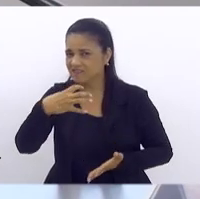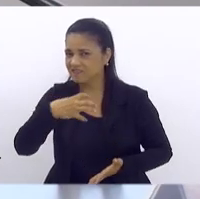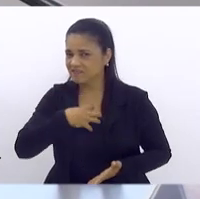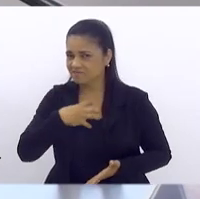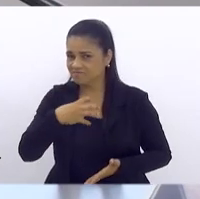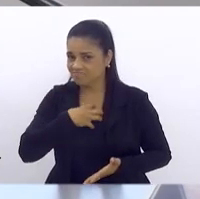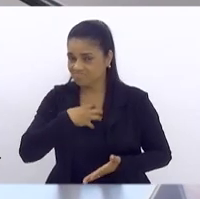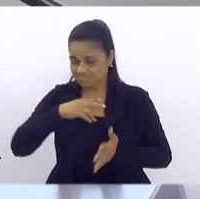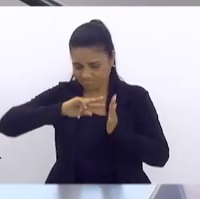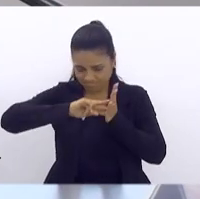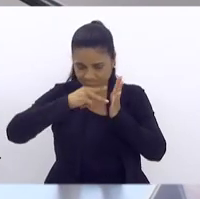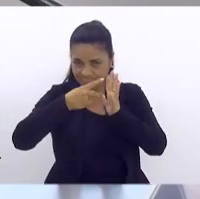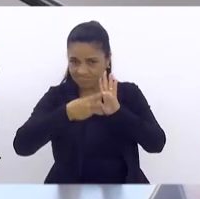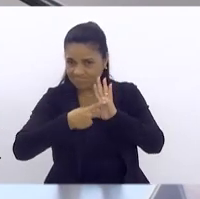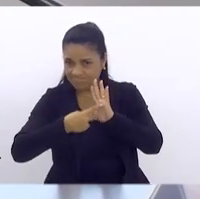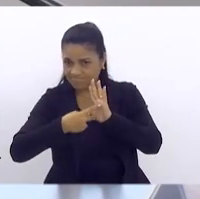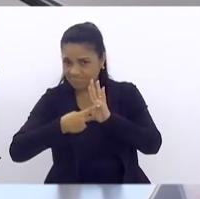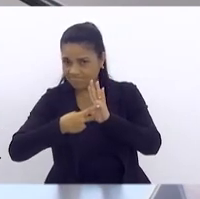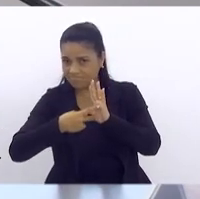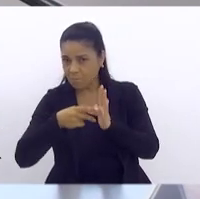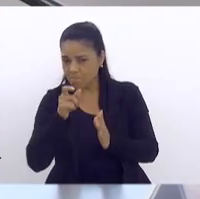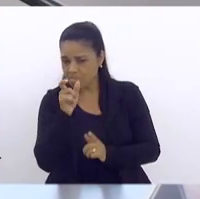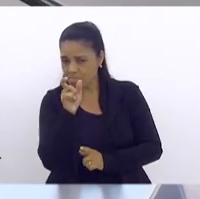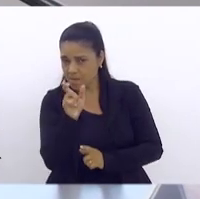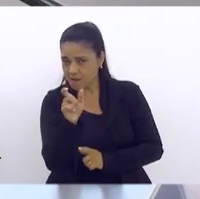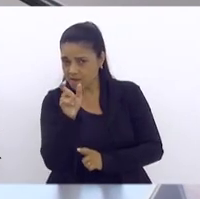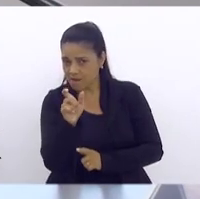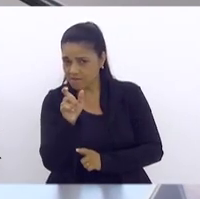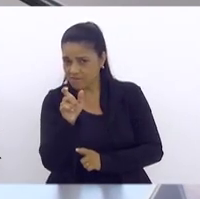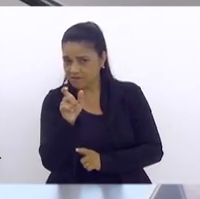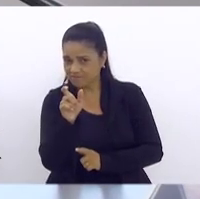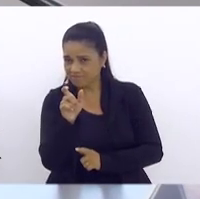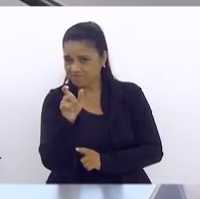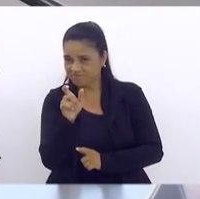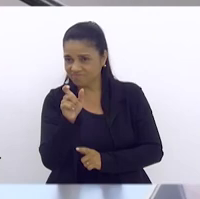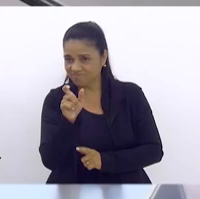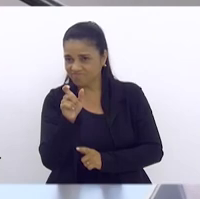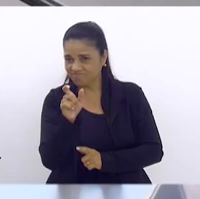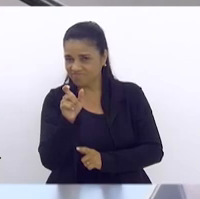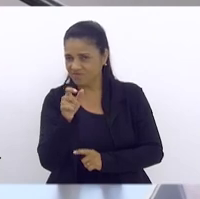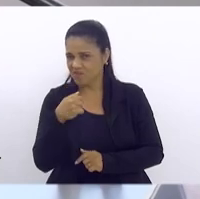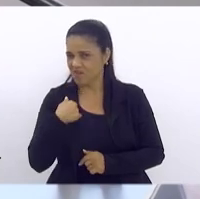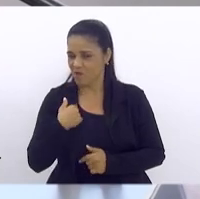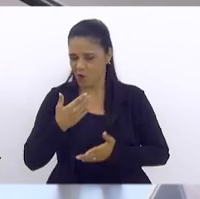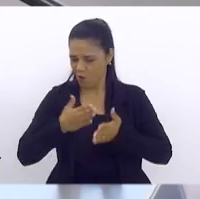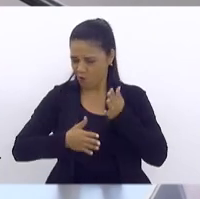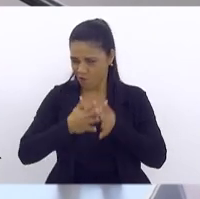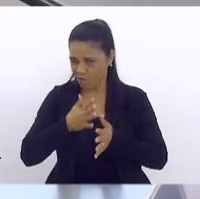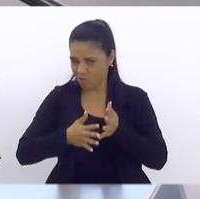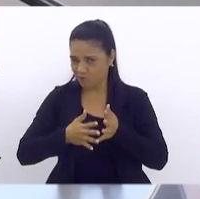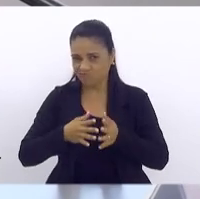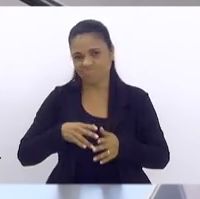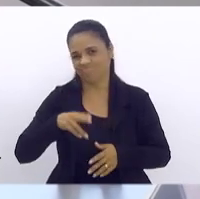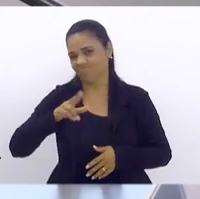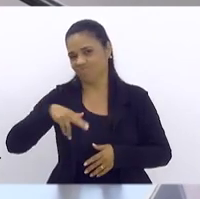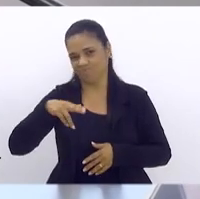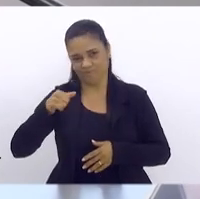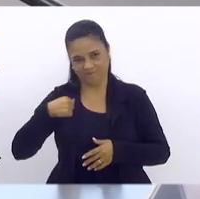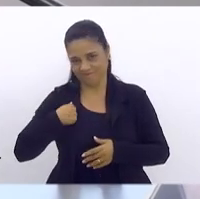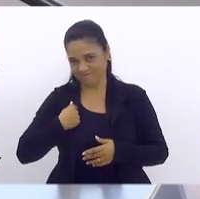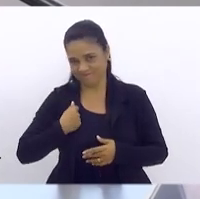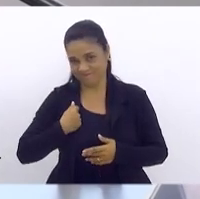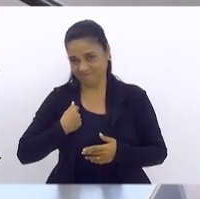em palavras que você possa ficar confuso. O discurso de ódio é aquele que